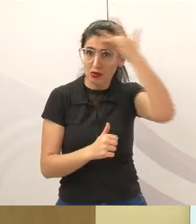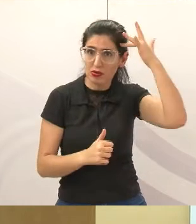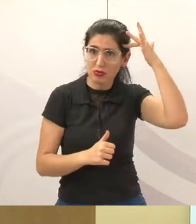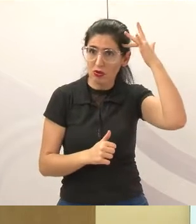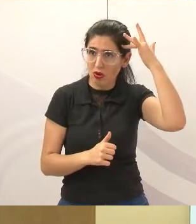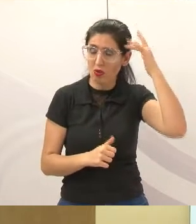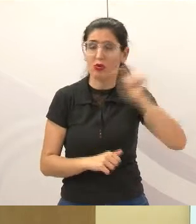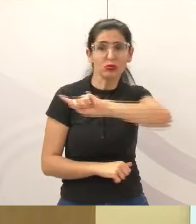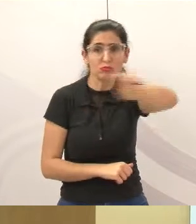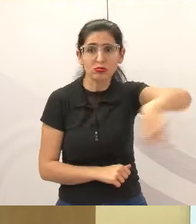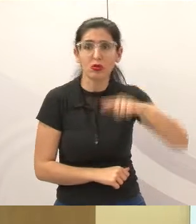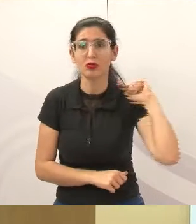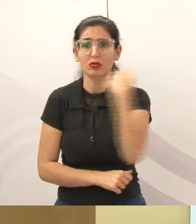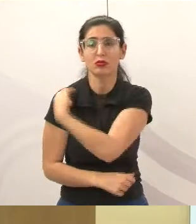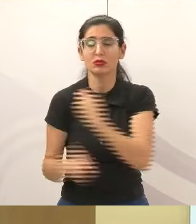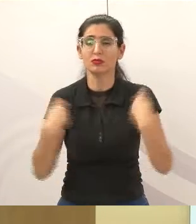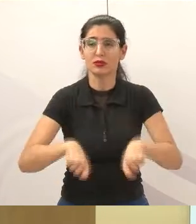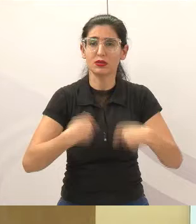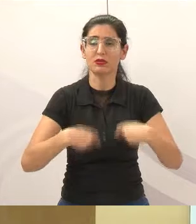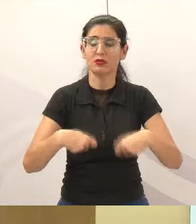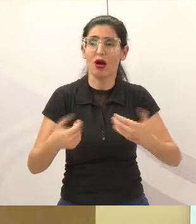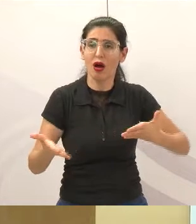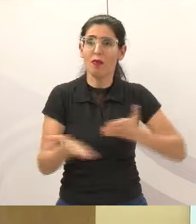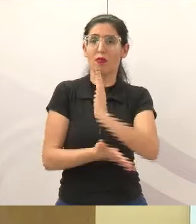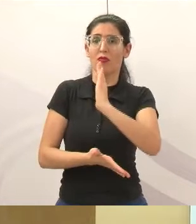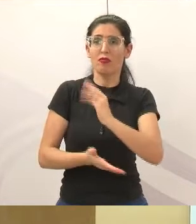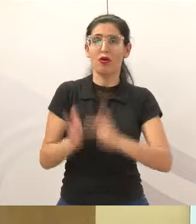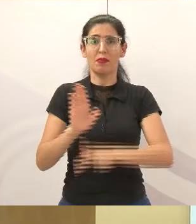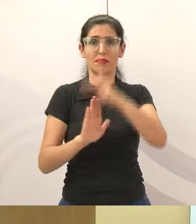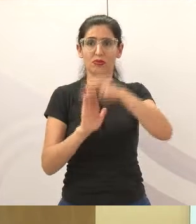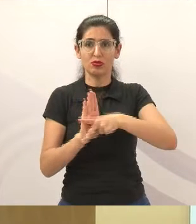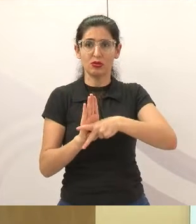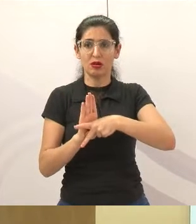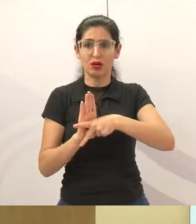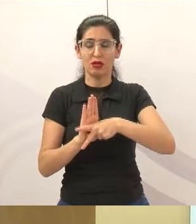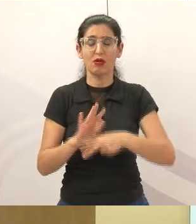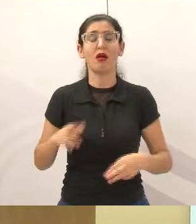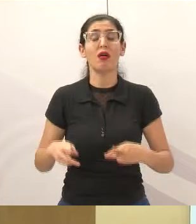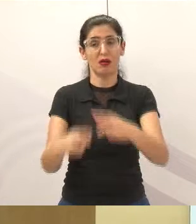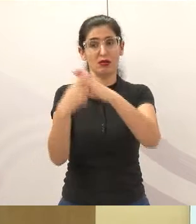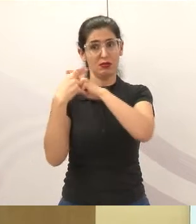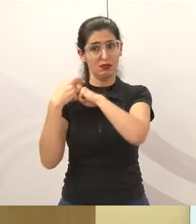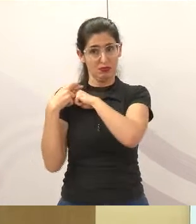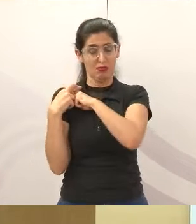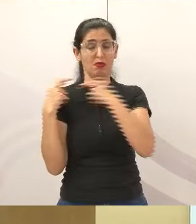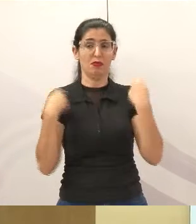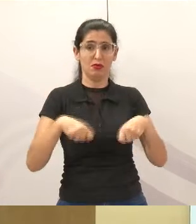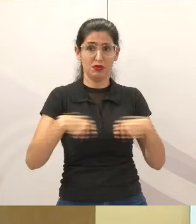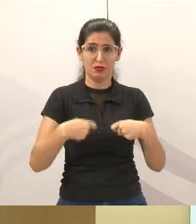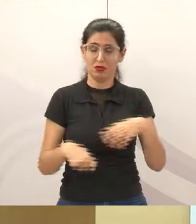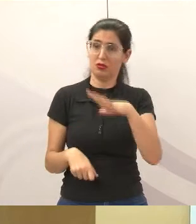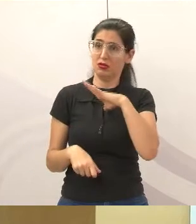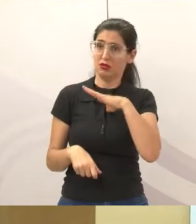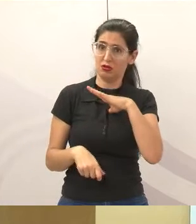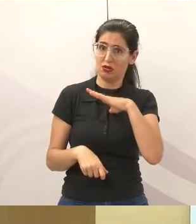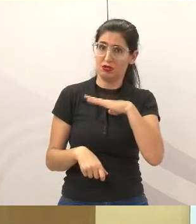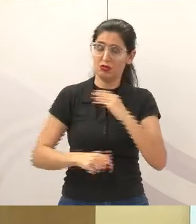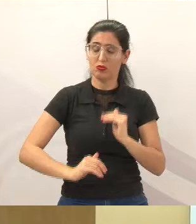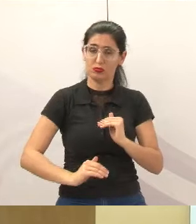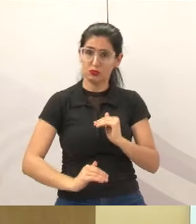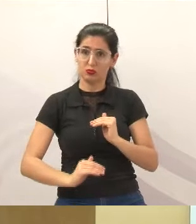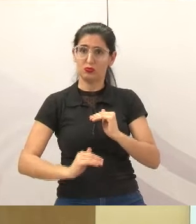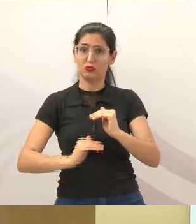que a gente aprove esse projeto, para a gente preparar com responsabilidade a nossa cidade para os novos passos que estão por